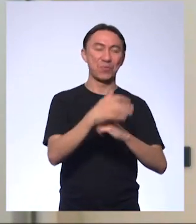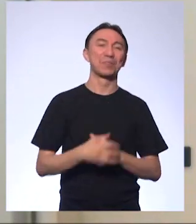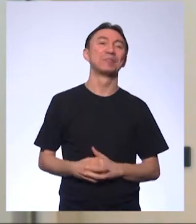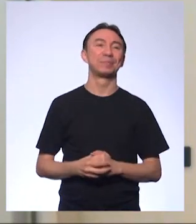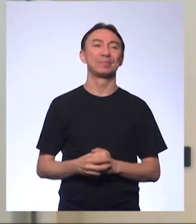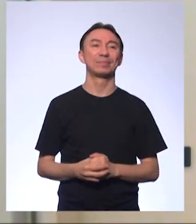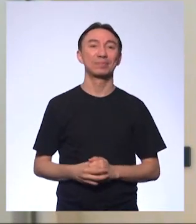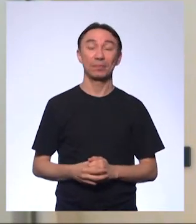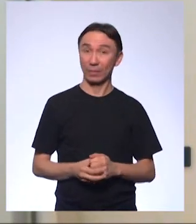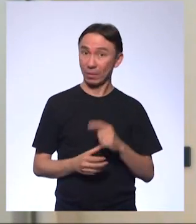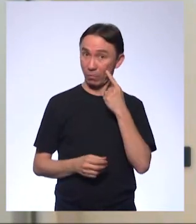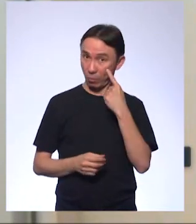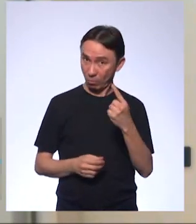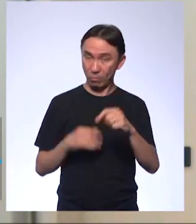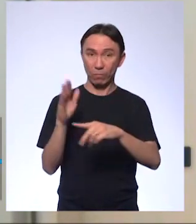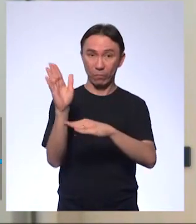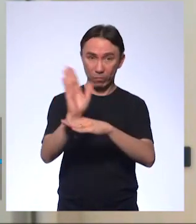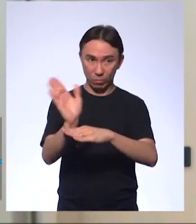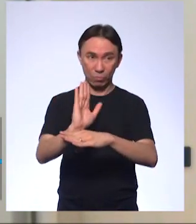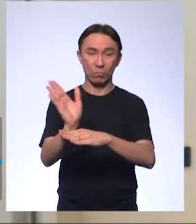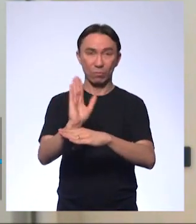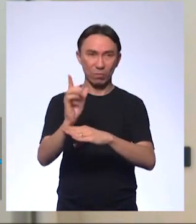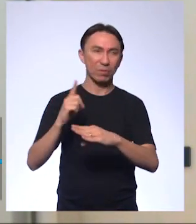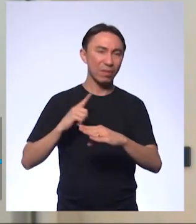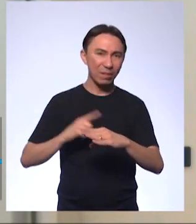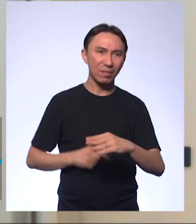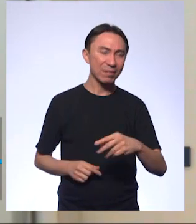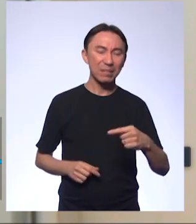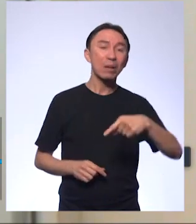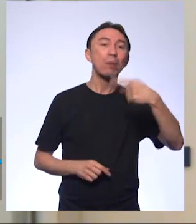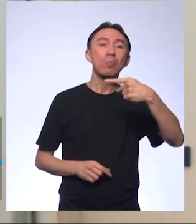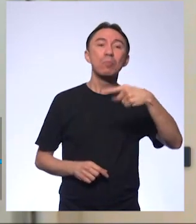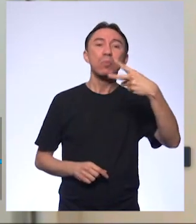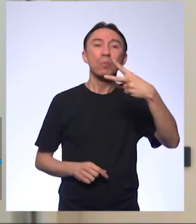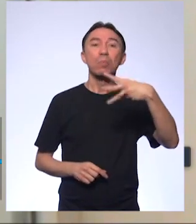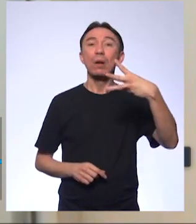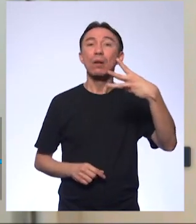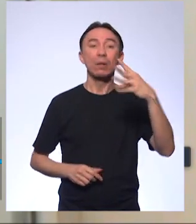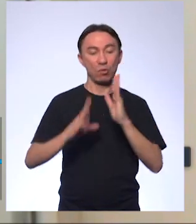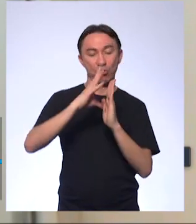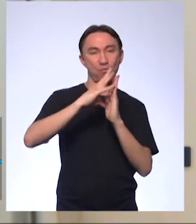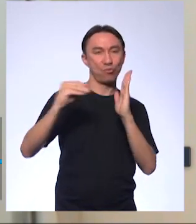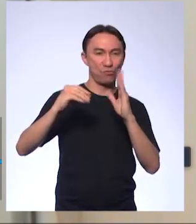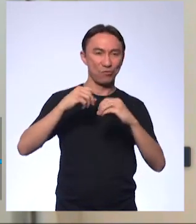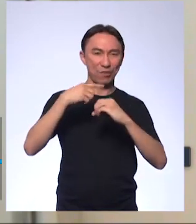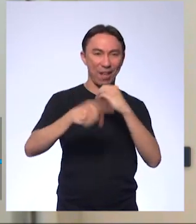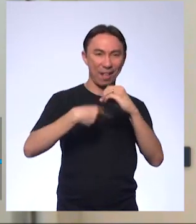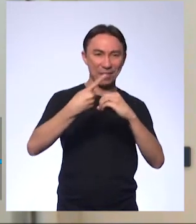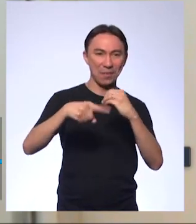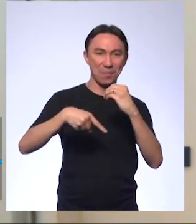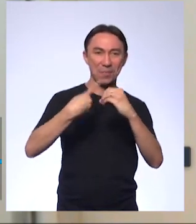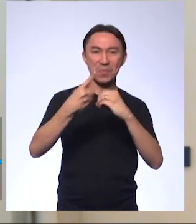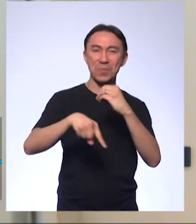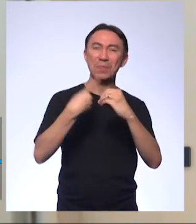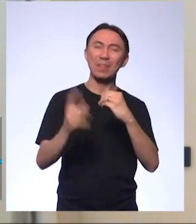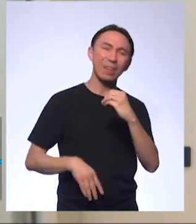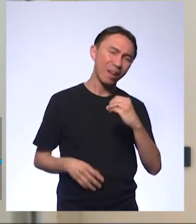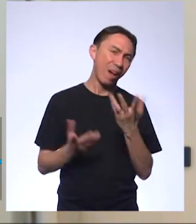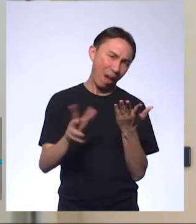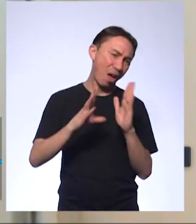deveriam fazer parte de qualquer átomo. Posteriormente, os corpúsculos receberam o nome de elétrons. É por isso que Thomson é conhecido como o pai